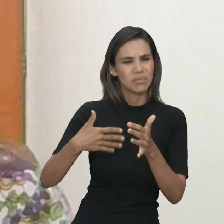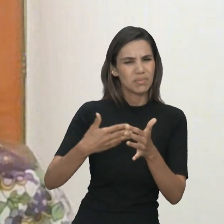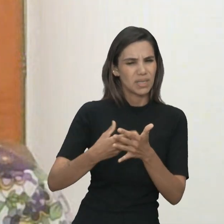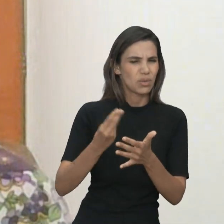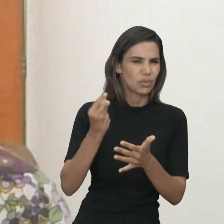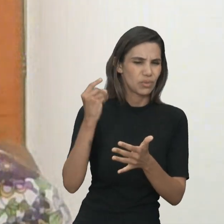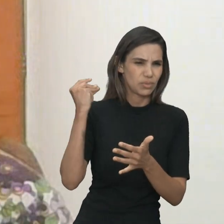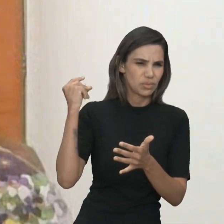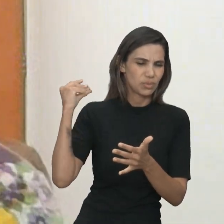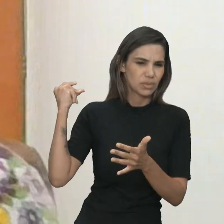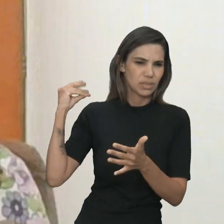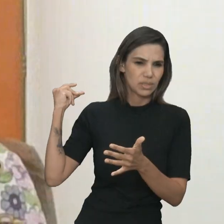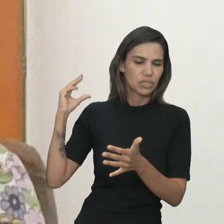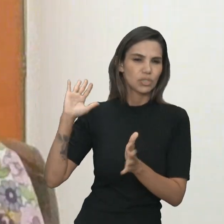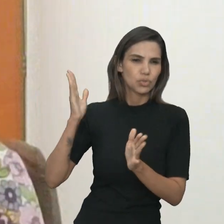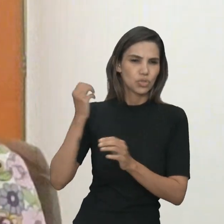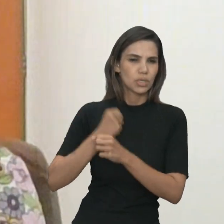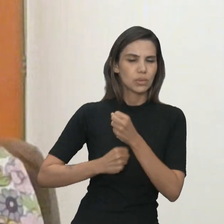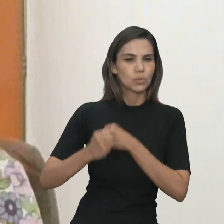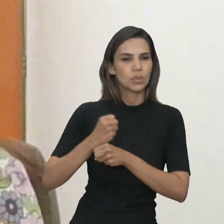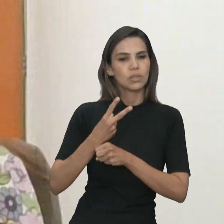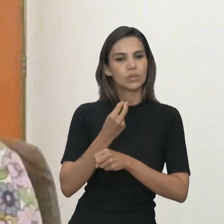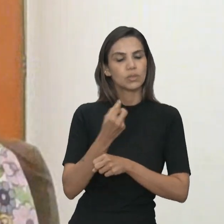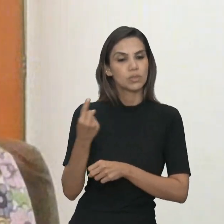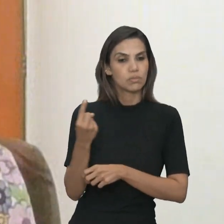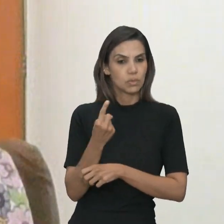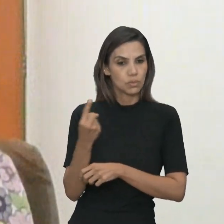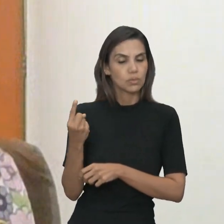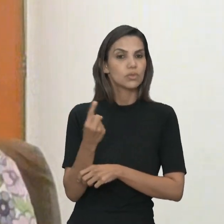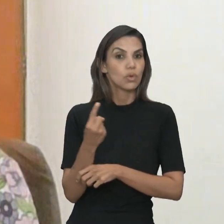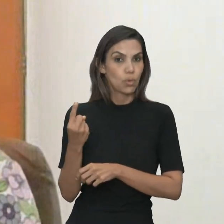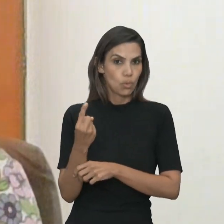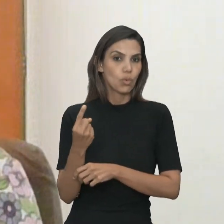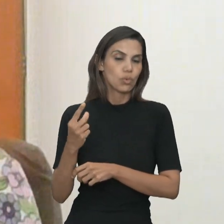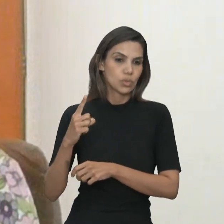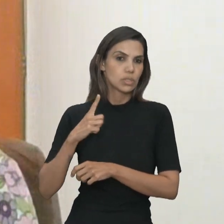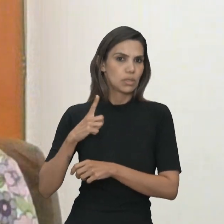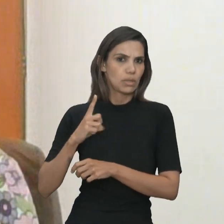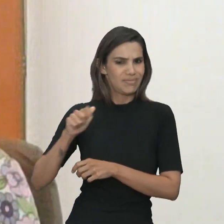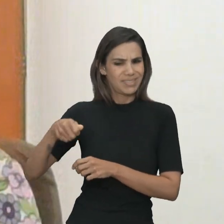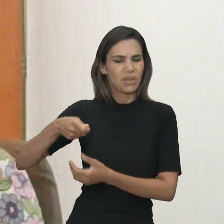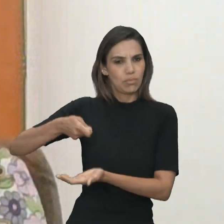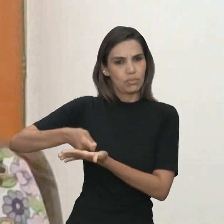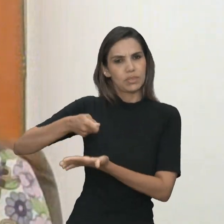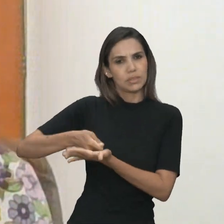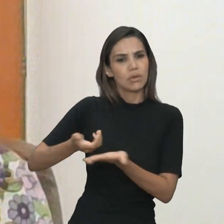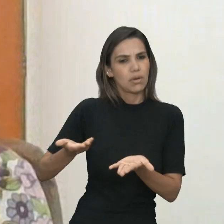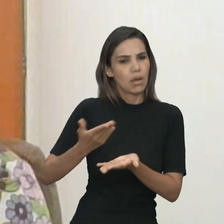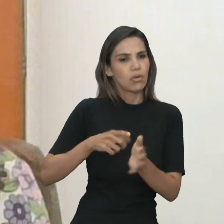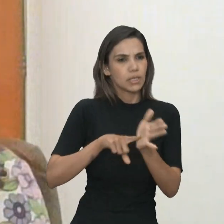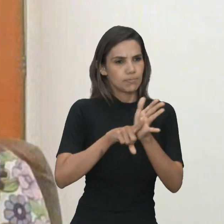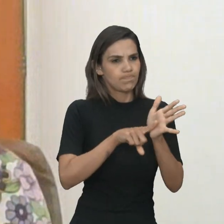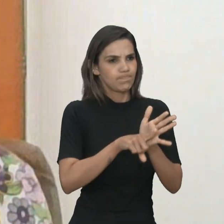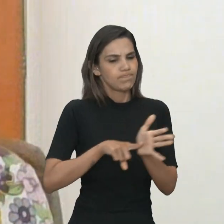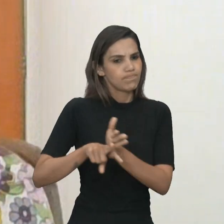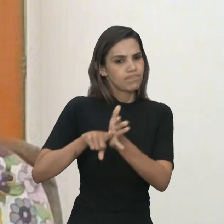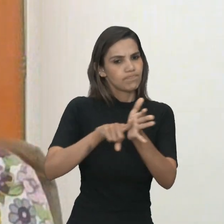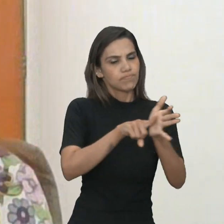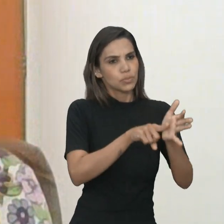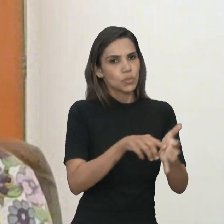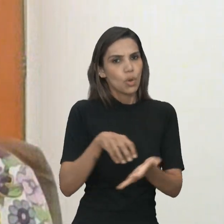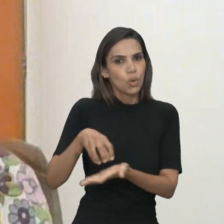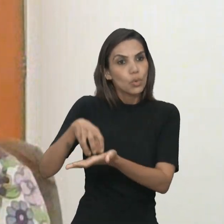tornou obrigatoriedade, lá em 2011, é que realmente houve uma obrigatoriedade para que as unidades CIAS,